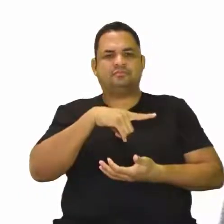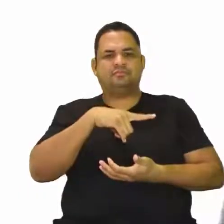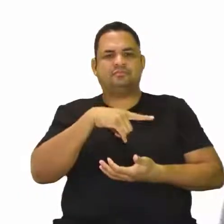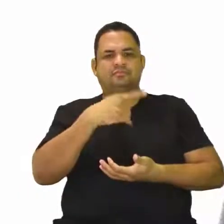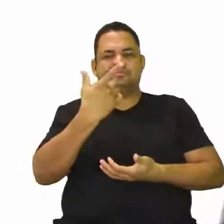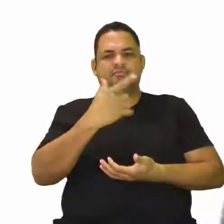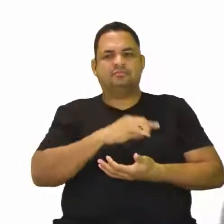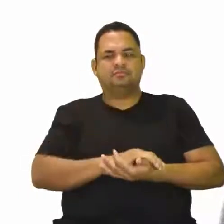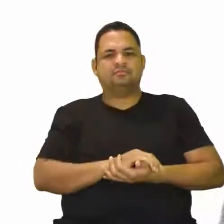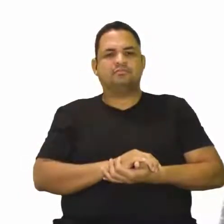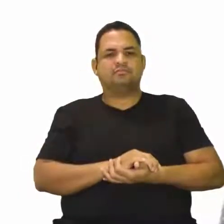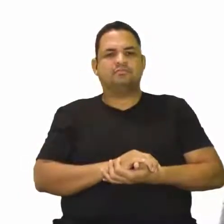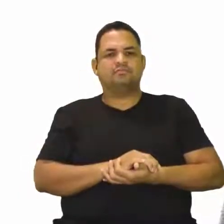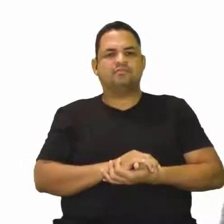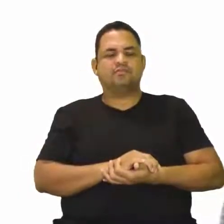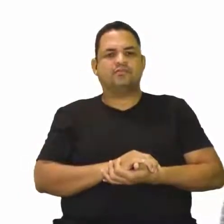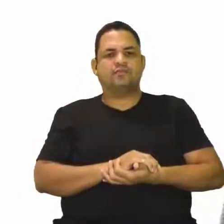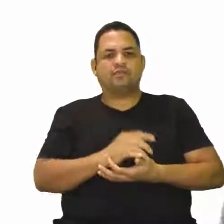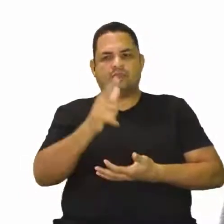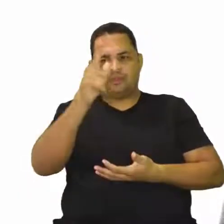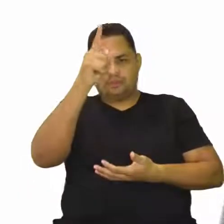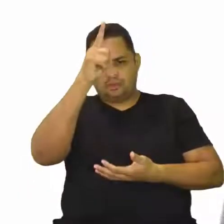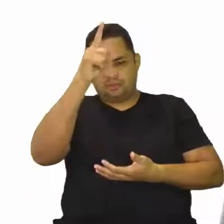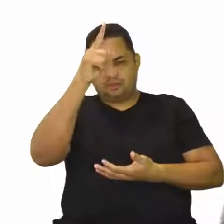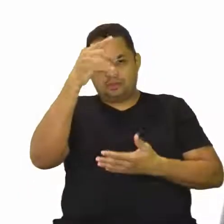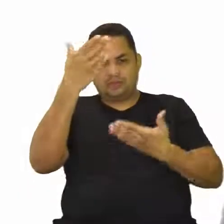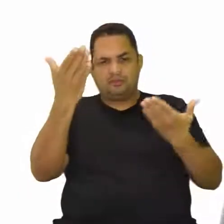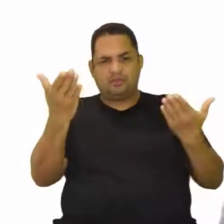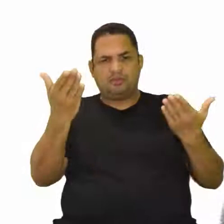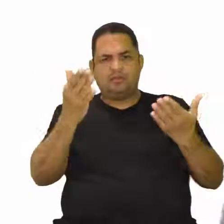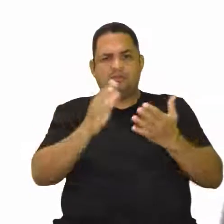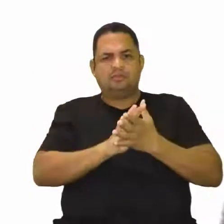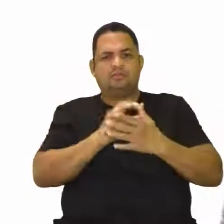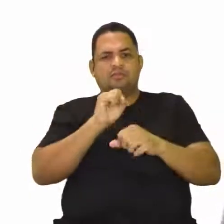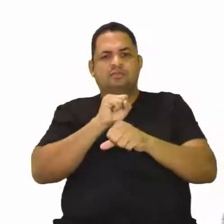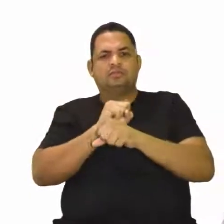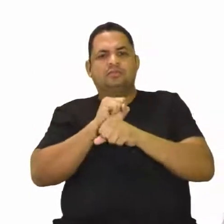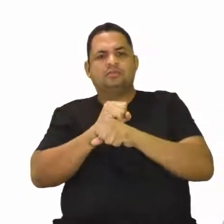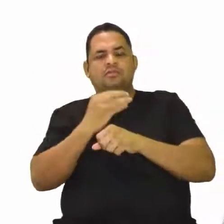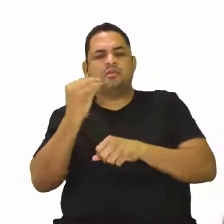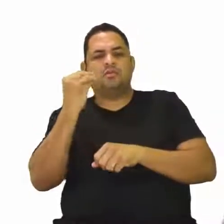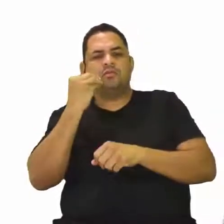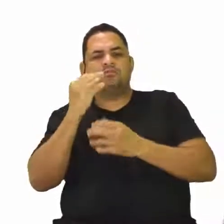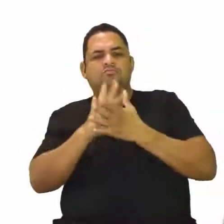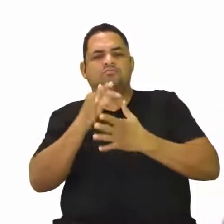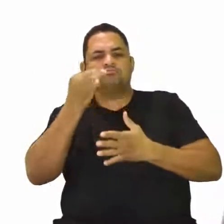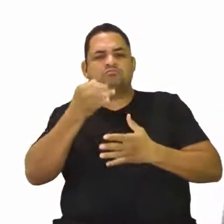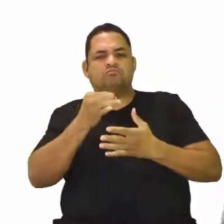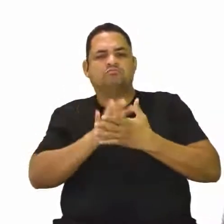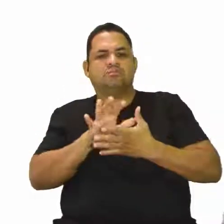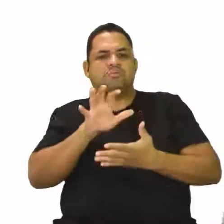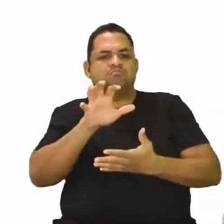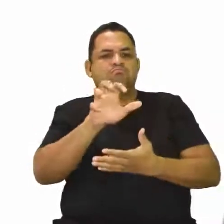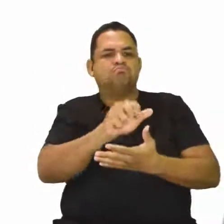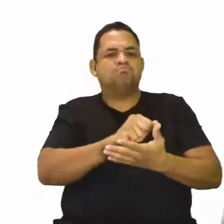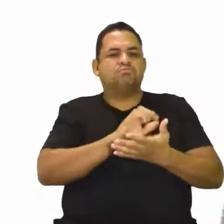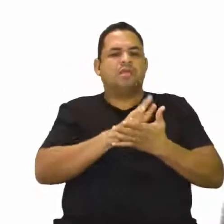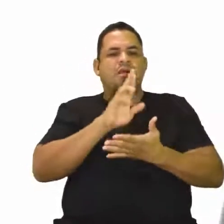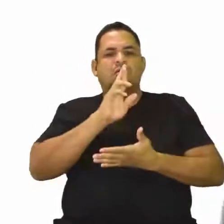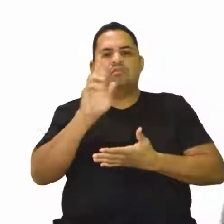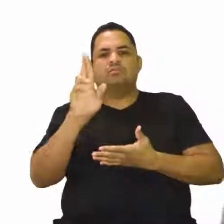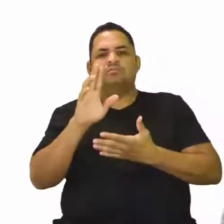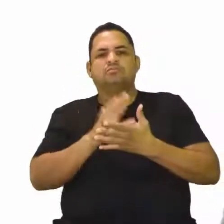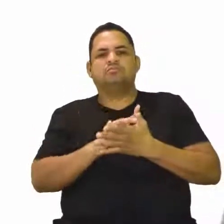Claro os os alemães a esperando a oportunidade certa para poder pegar os soviéticos